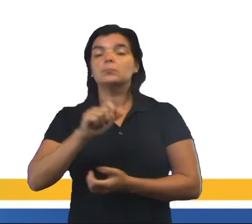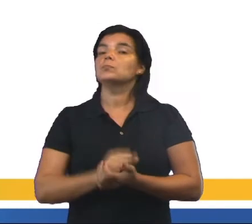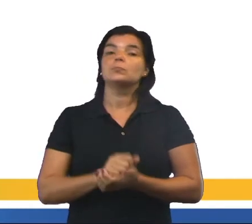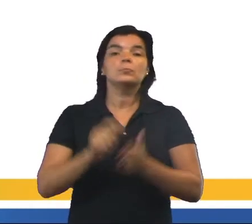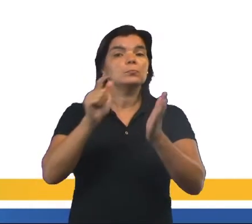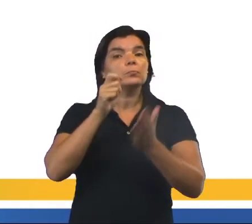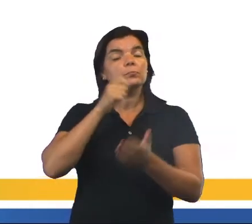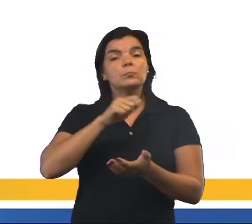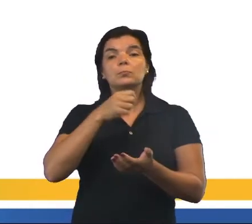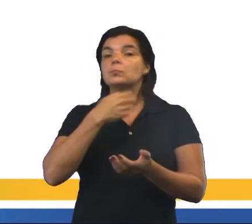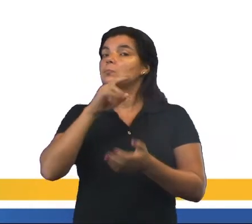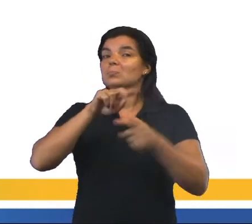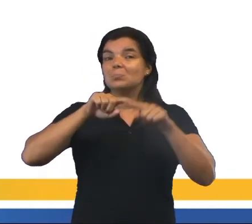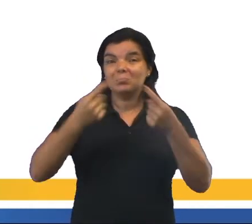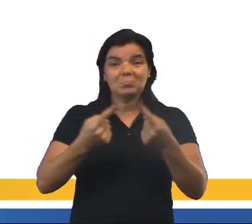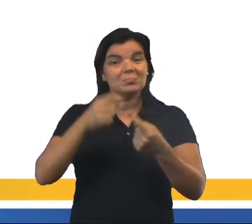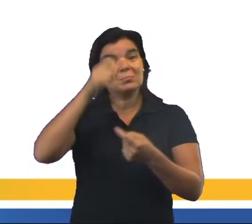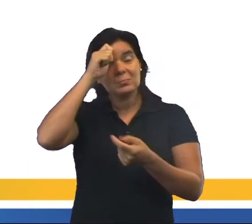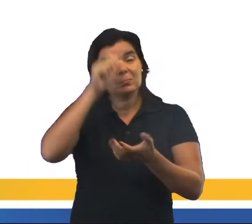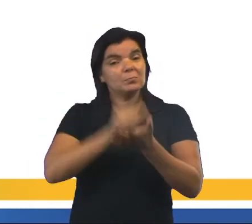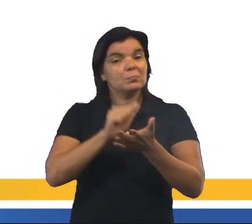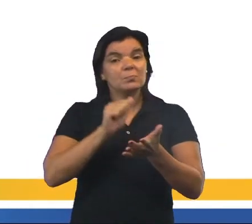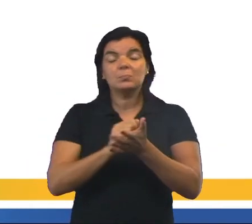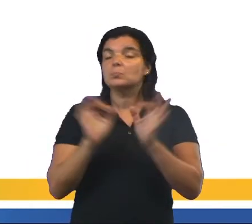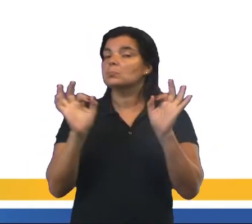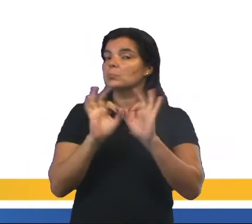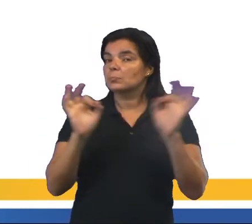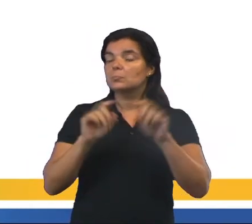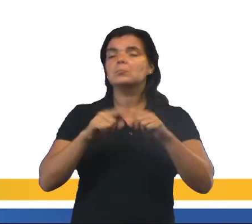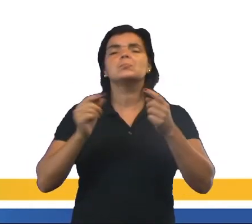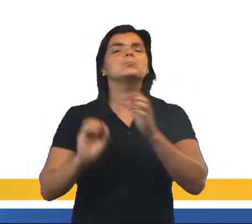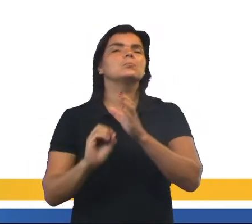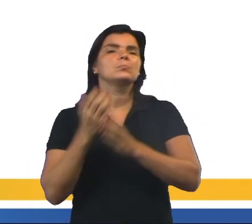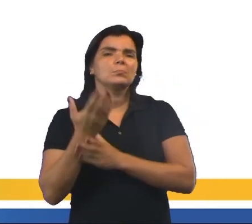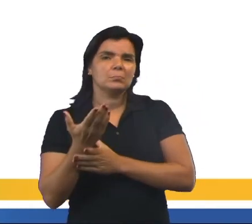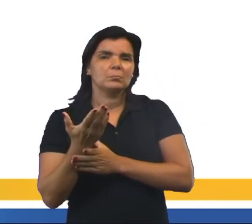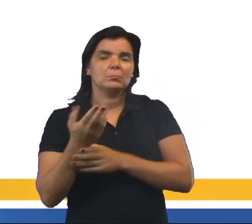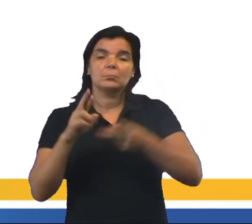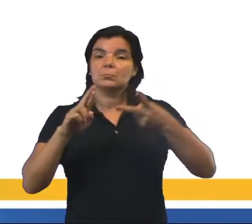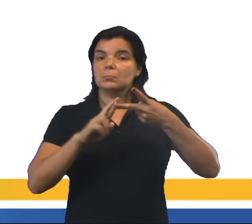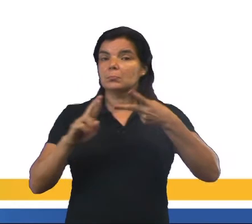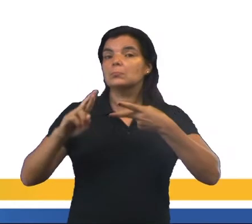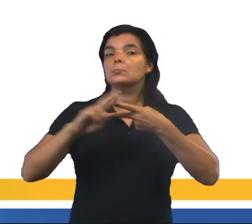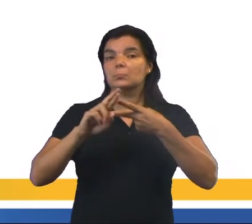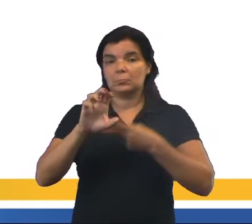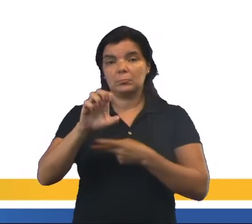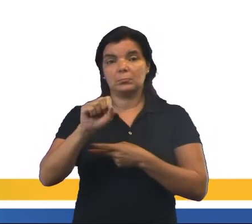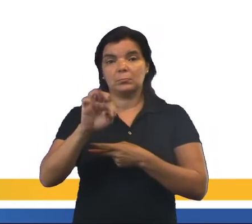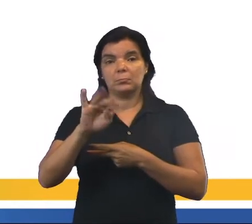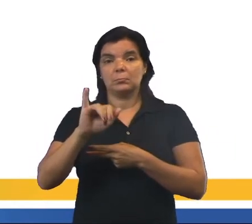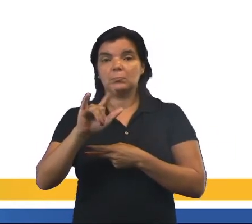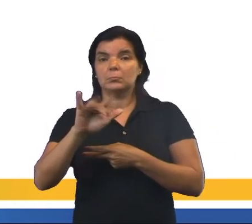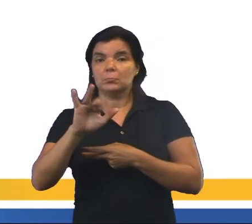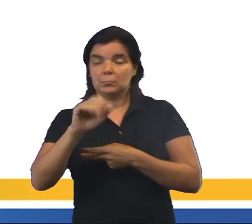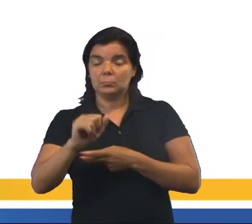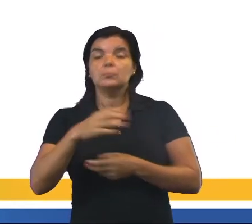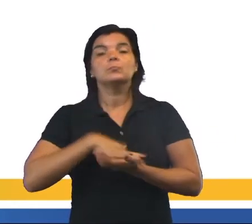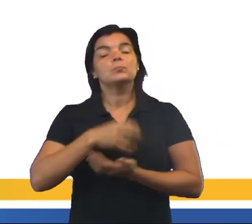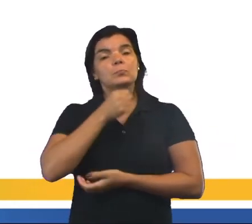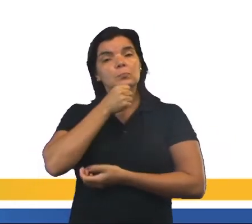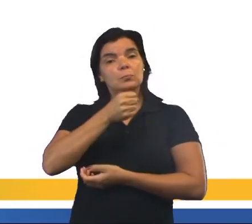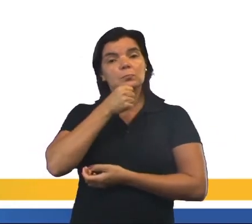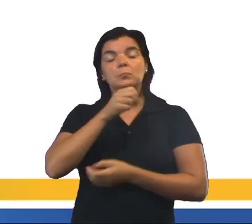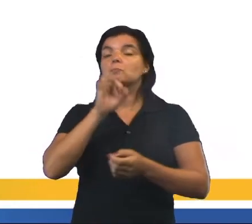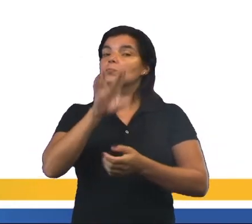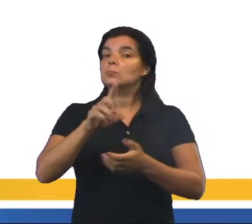do jornalista que escreveu a notícia. E o que acontece? Qual o recurso estilístico aí? É que assim o jornalista,